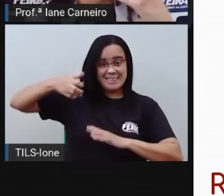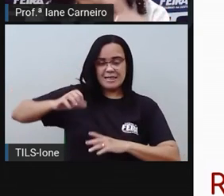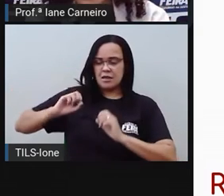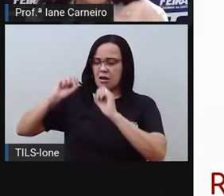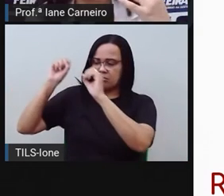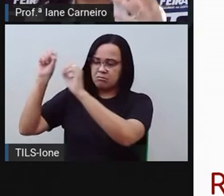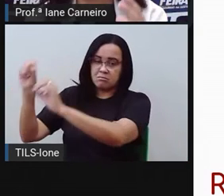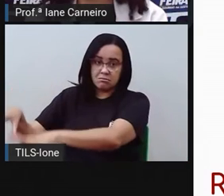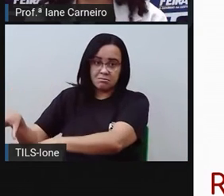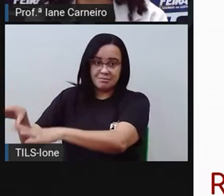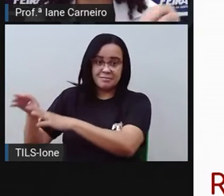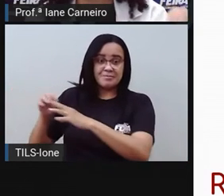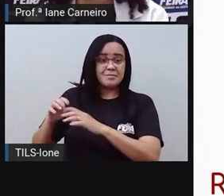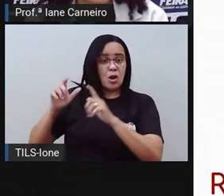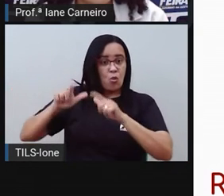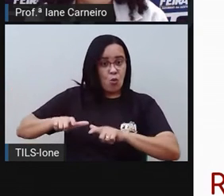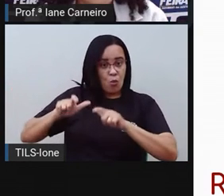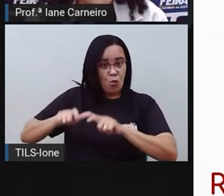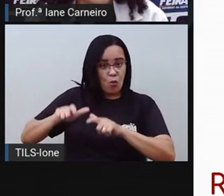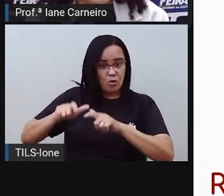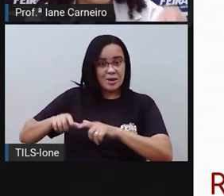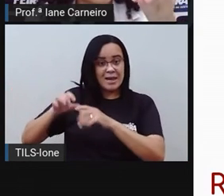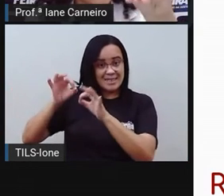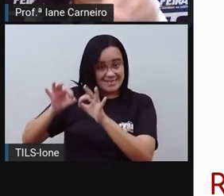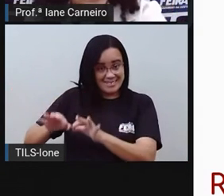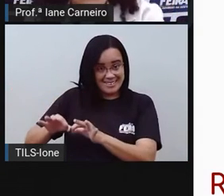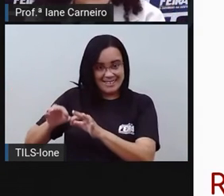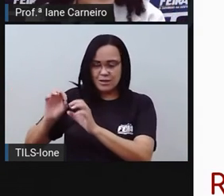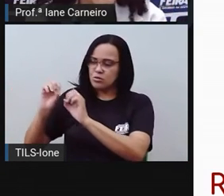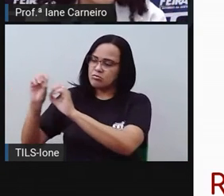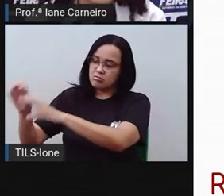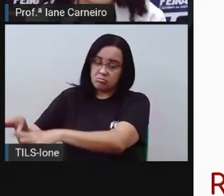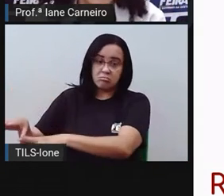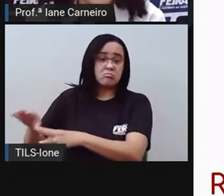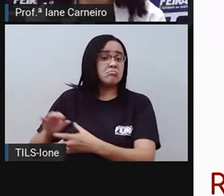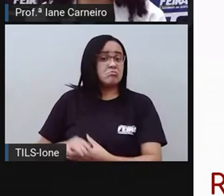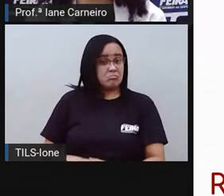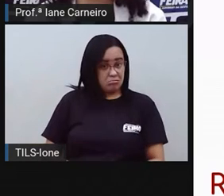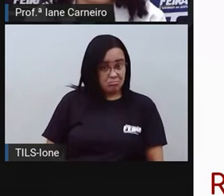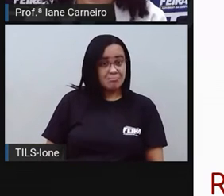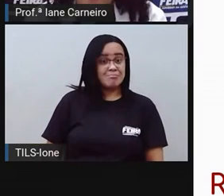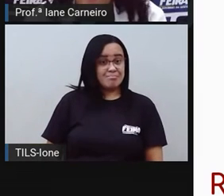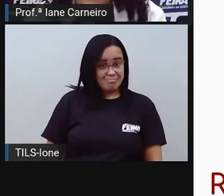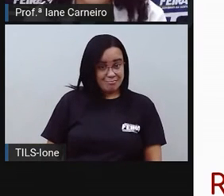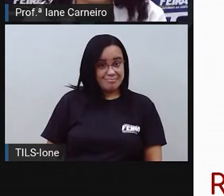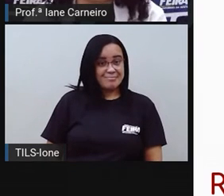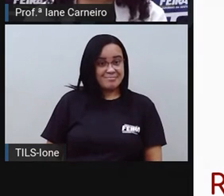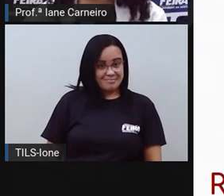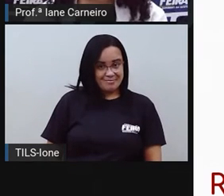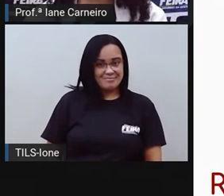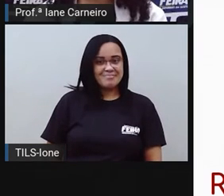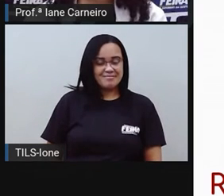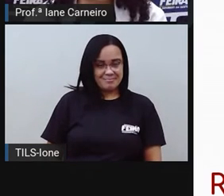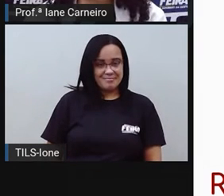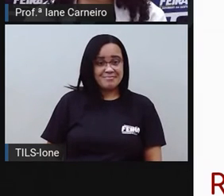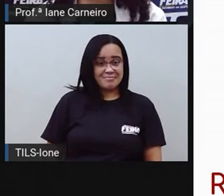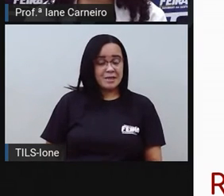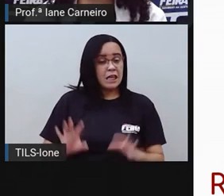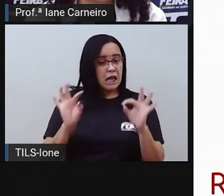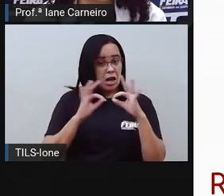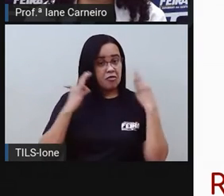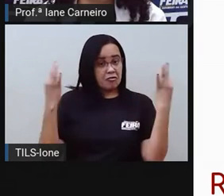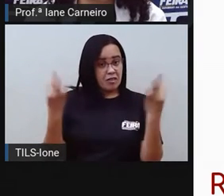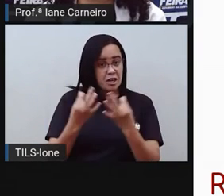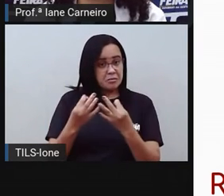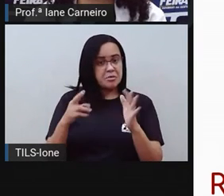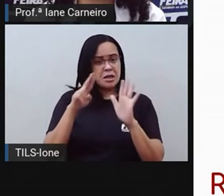limpa, se enxugou, vestiu uma roupa limpa, a roupa que você tirou, você joga lá no cesto, né? Tem famílias que desde pequenininho a